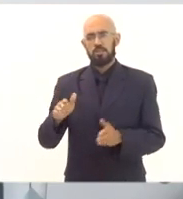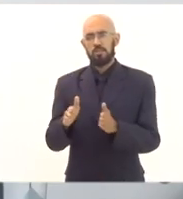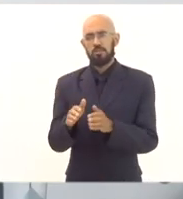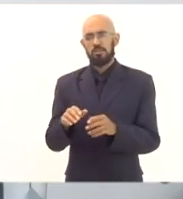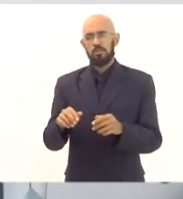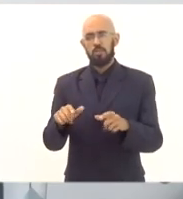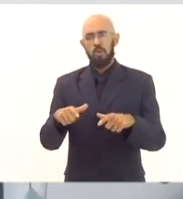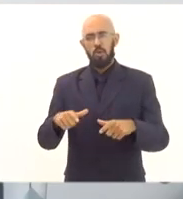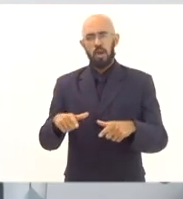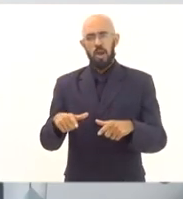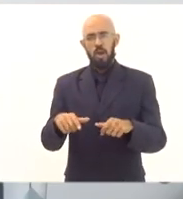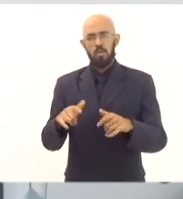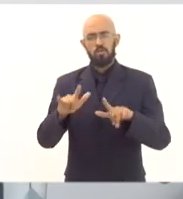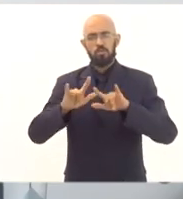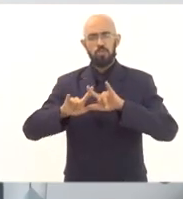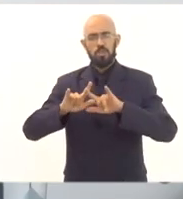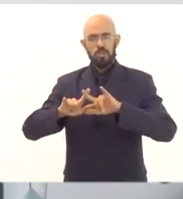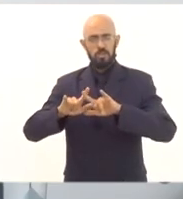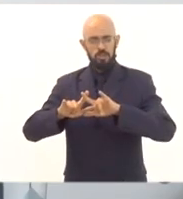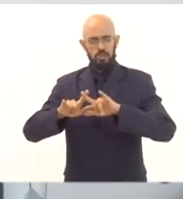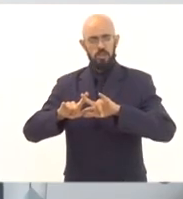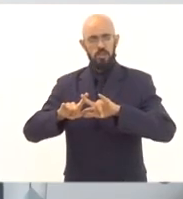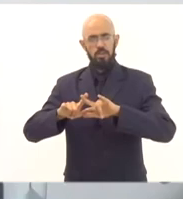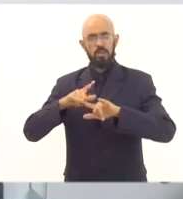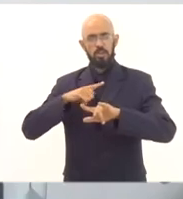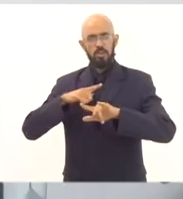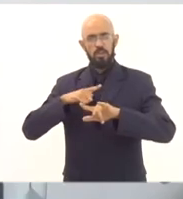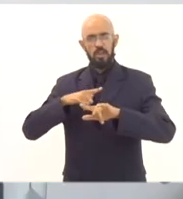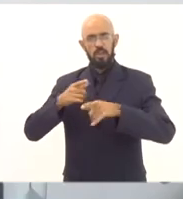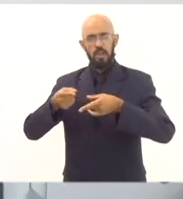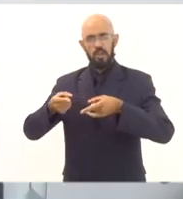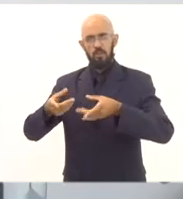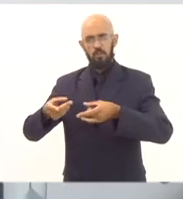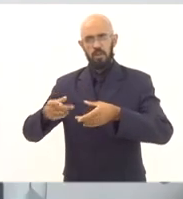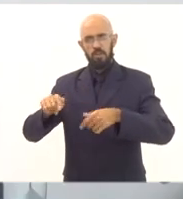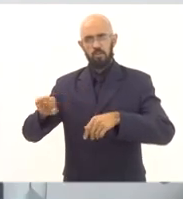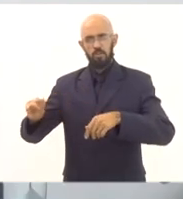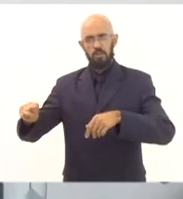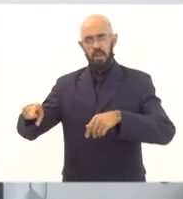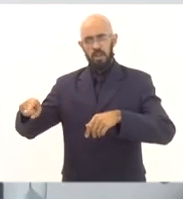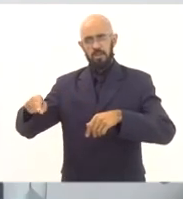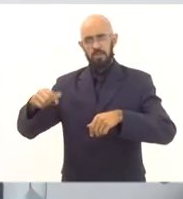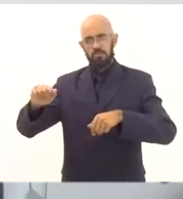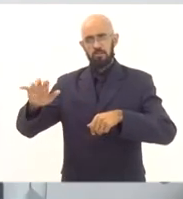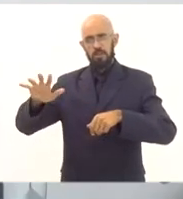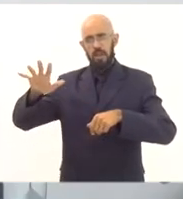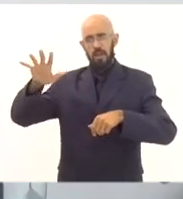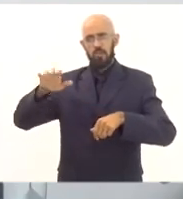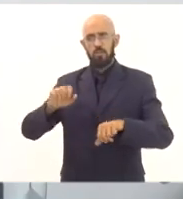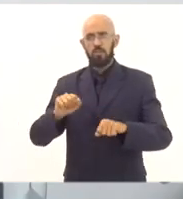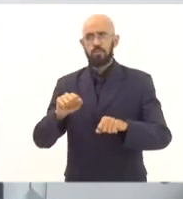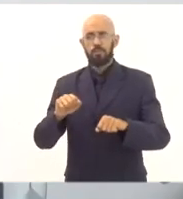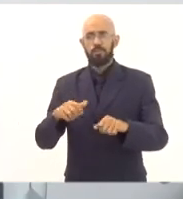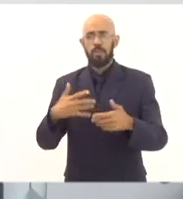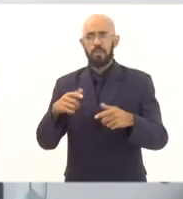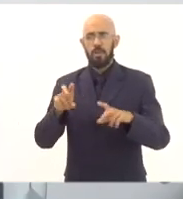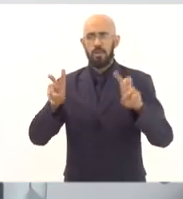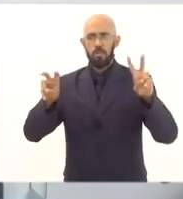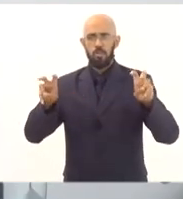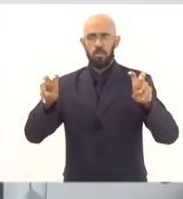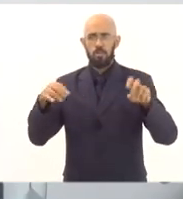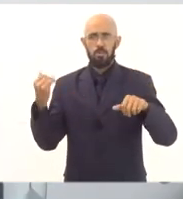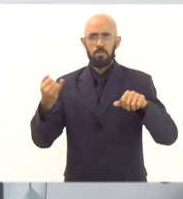que dominam o gás né às vezes varejo do tráfico também Dominou a distribuição de gás Então esse não é um